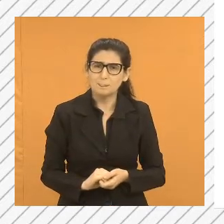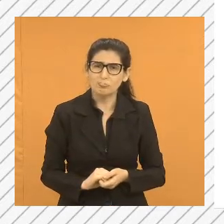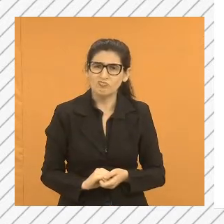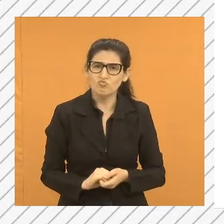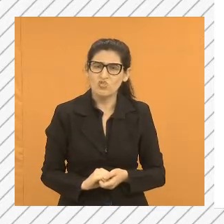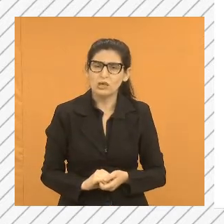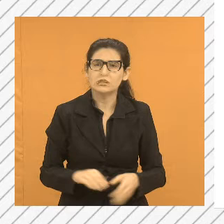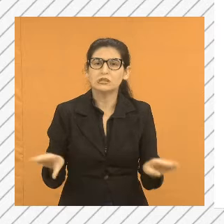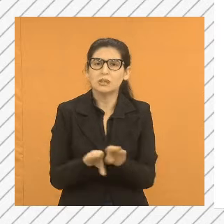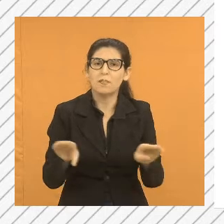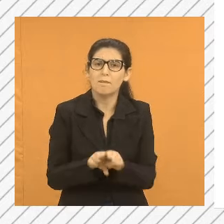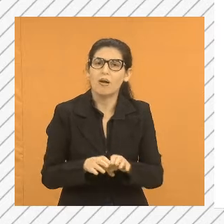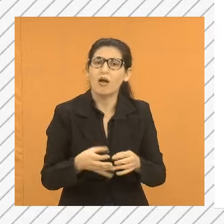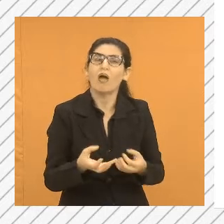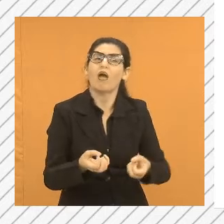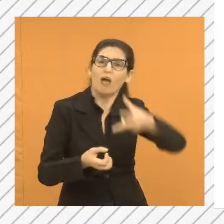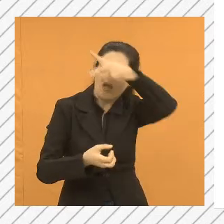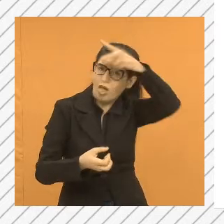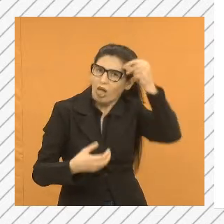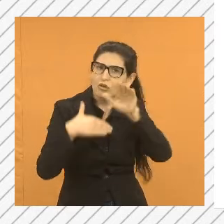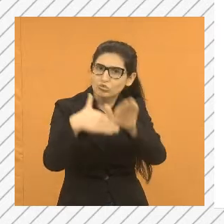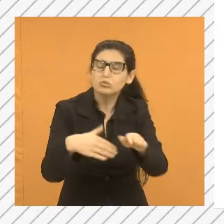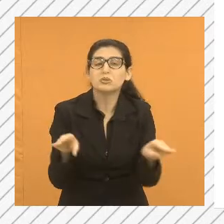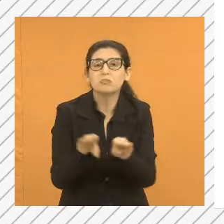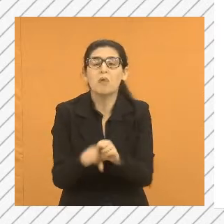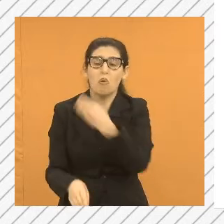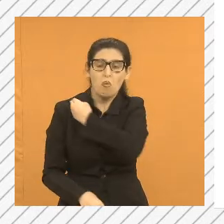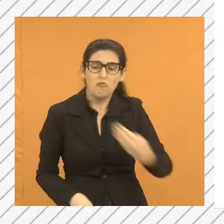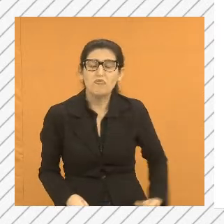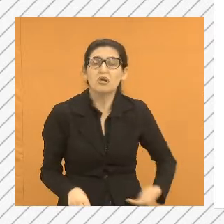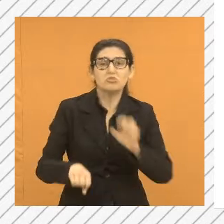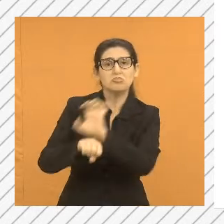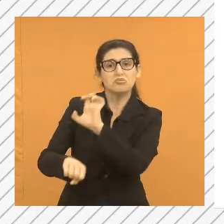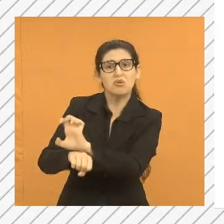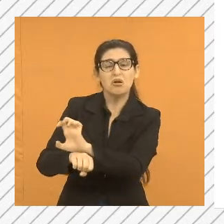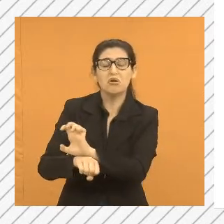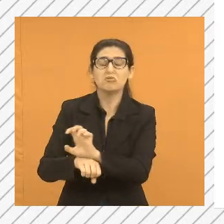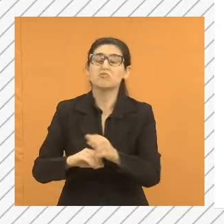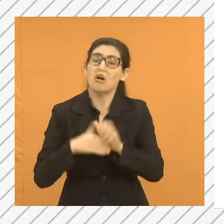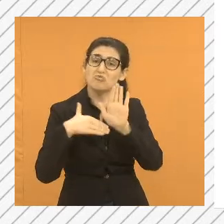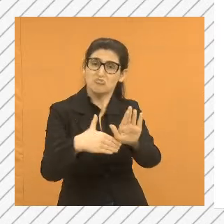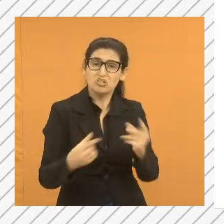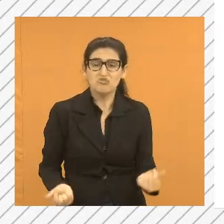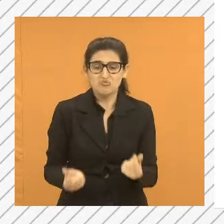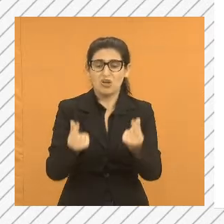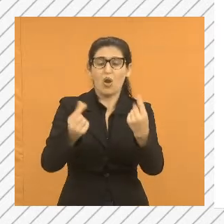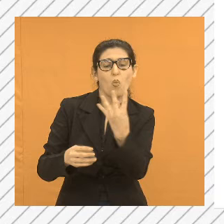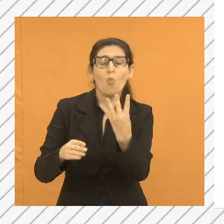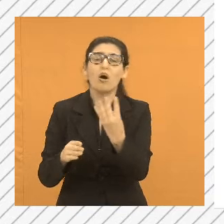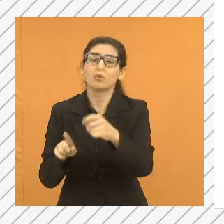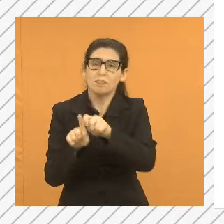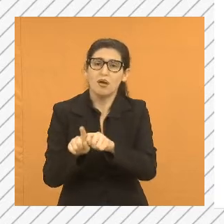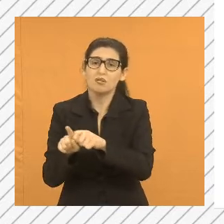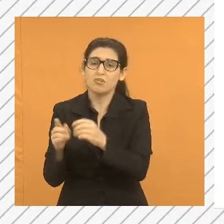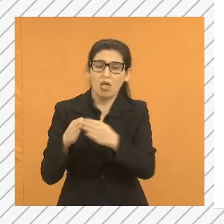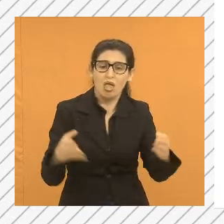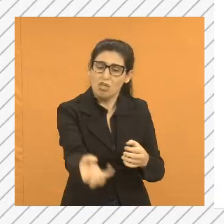da arrecadação municipal e do governo do Estado. No quadrimestre, nós recebemos